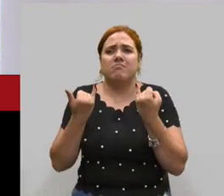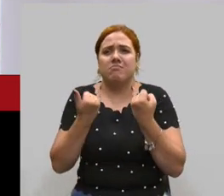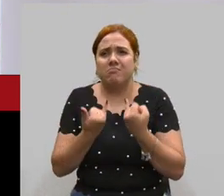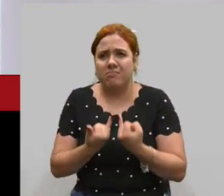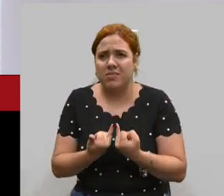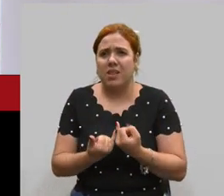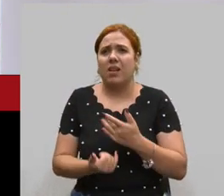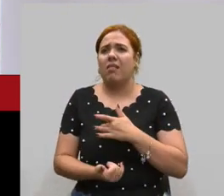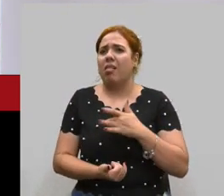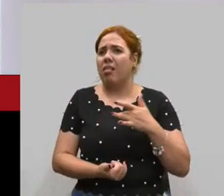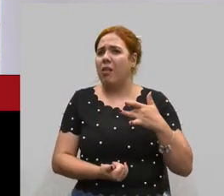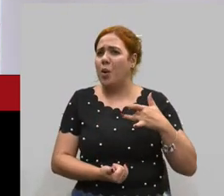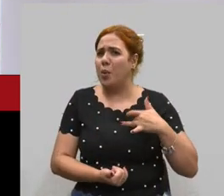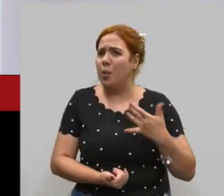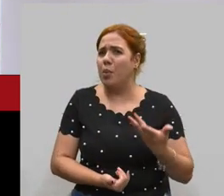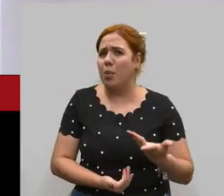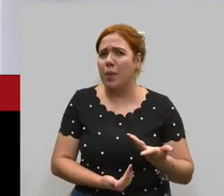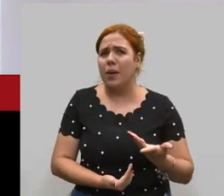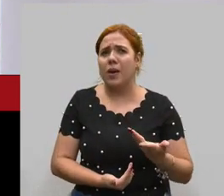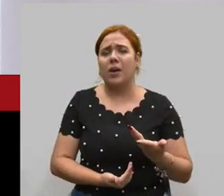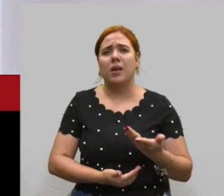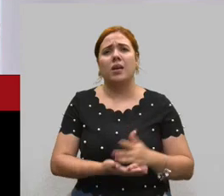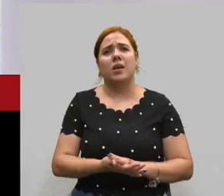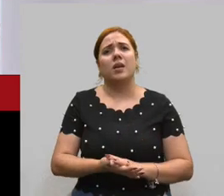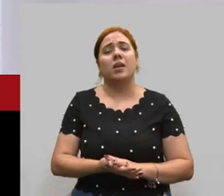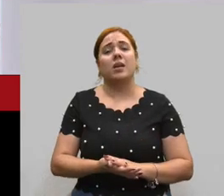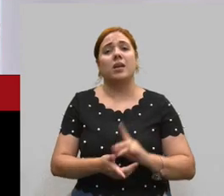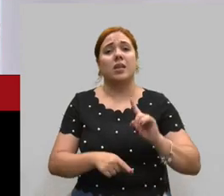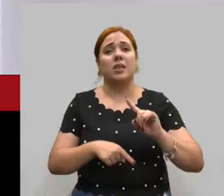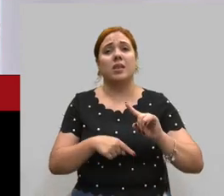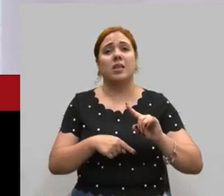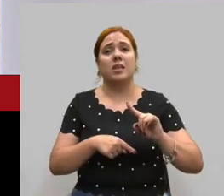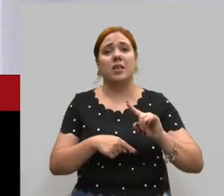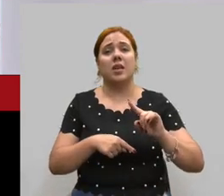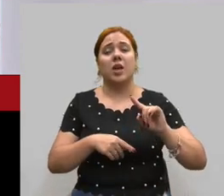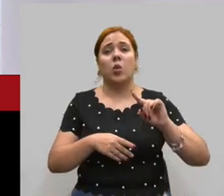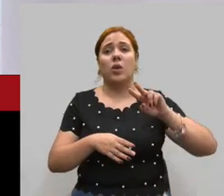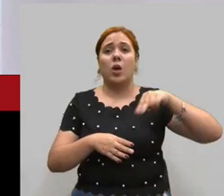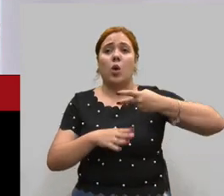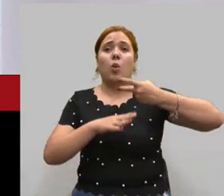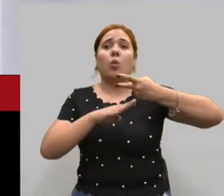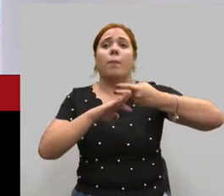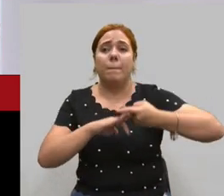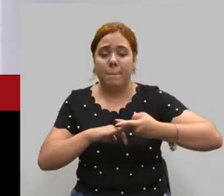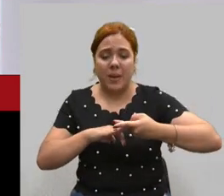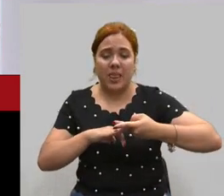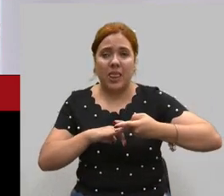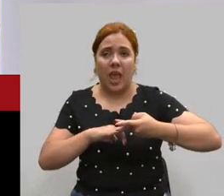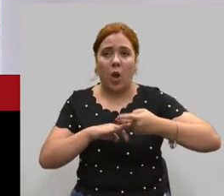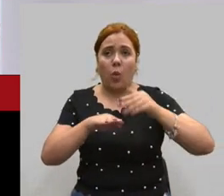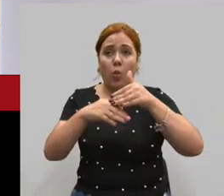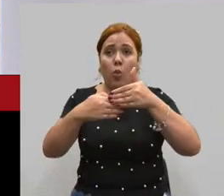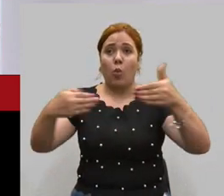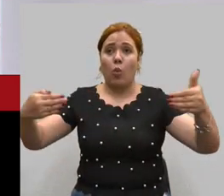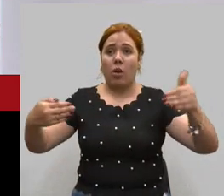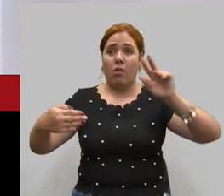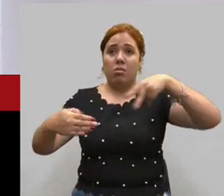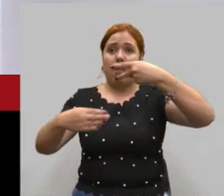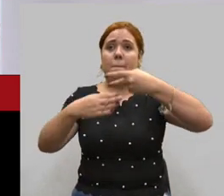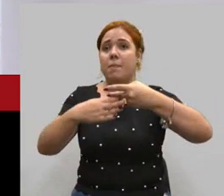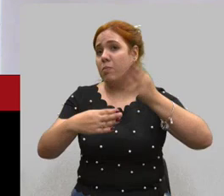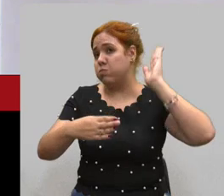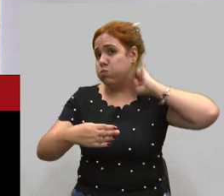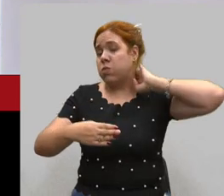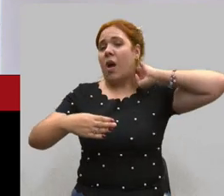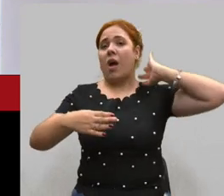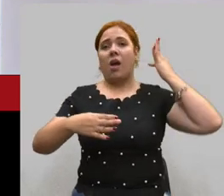saúde naquele momento um segundo depois de ter batido contra aquela cerca eu tinha perdido tudo isso mas ali foi a oportunidade que